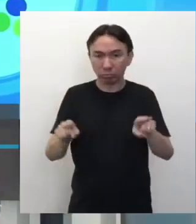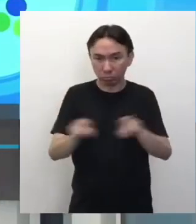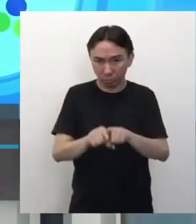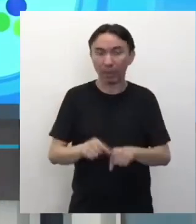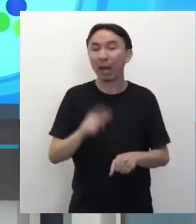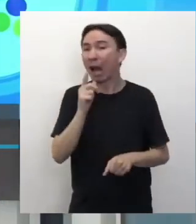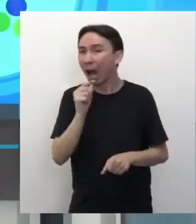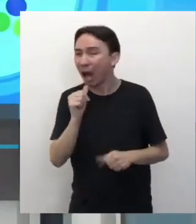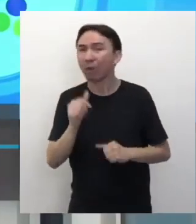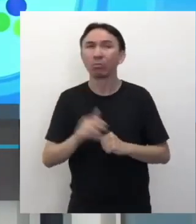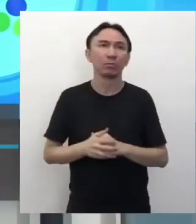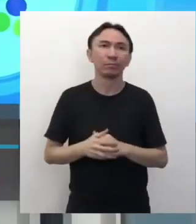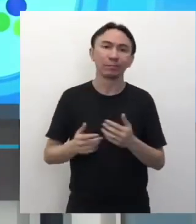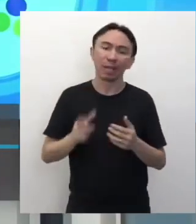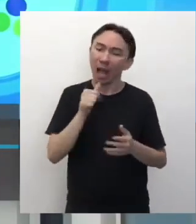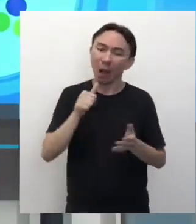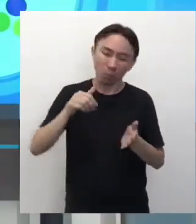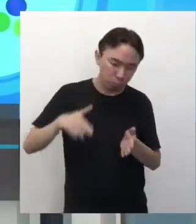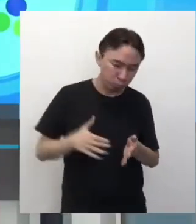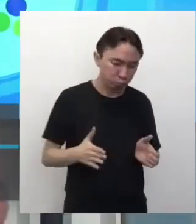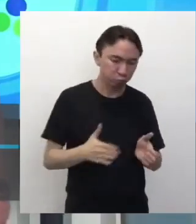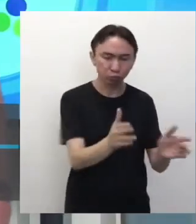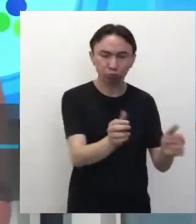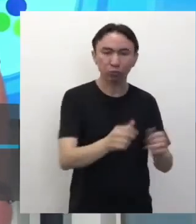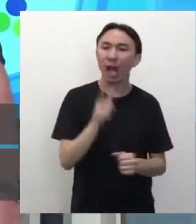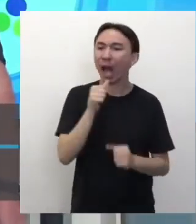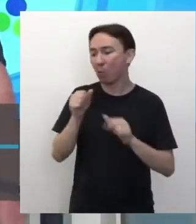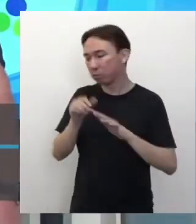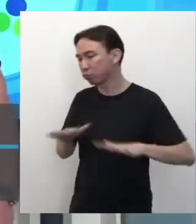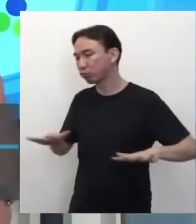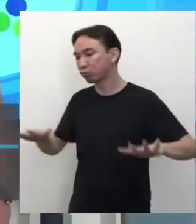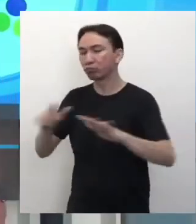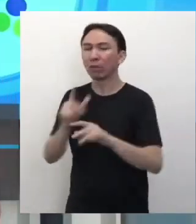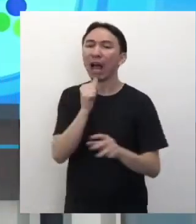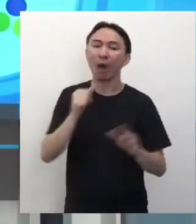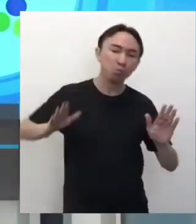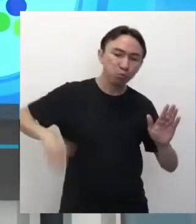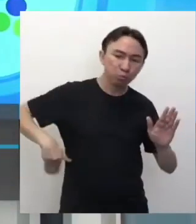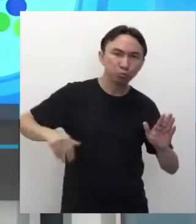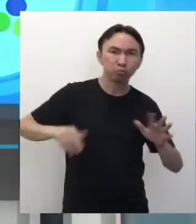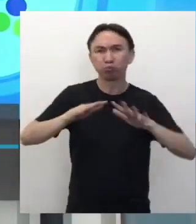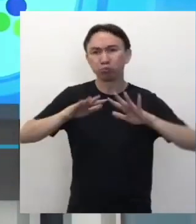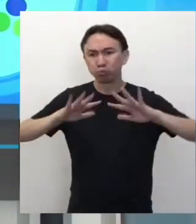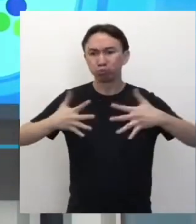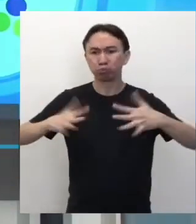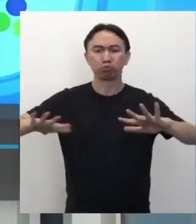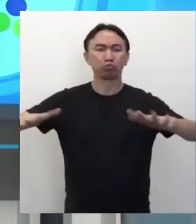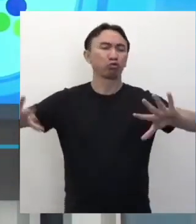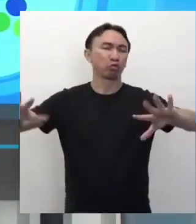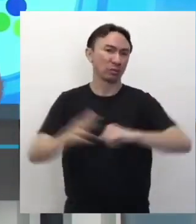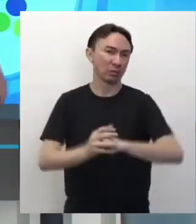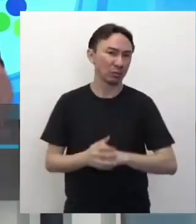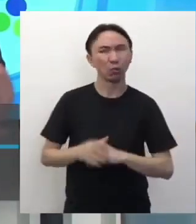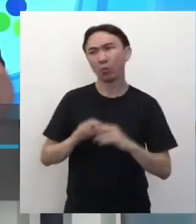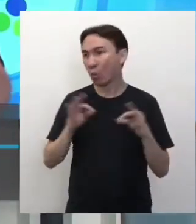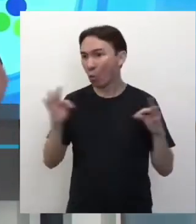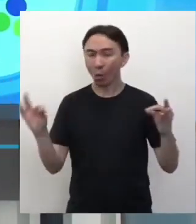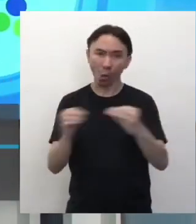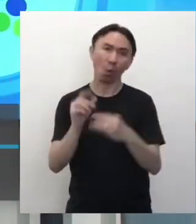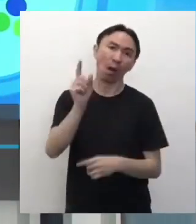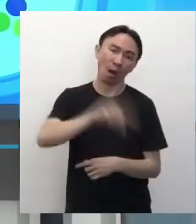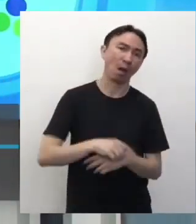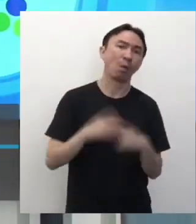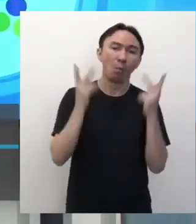disso, né? Os rios, os lagos, né? Os oceanos, toda essa parte aí é um processo natural. Agora, se houver alguma